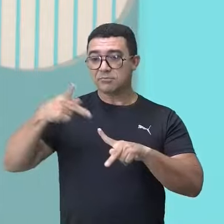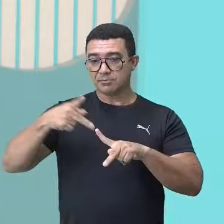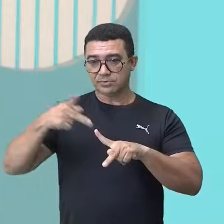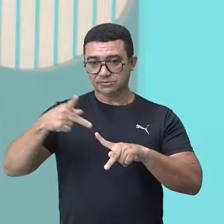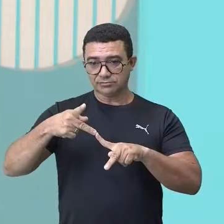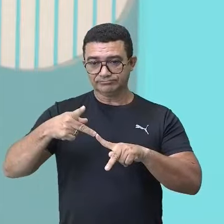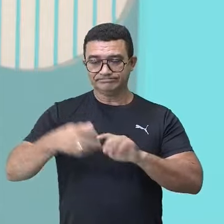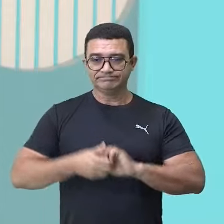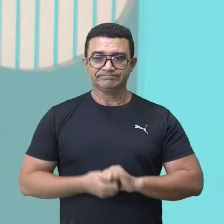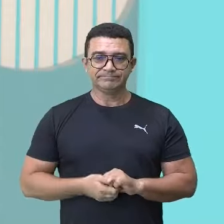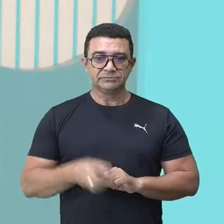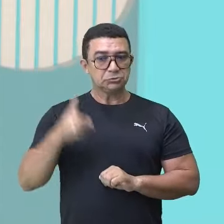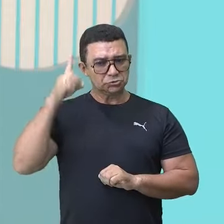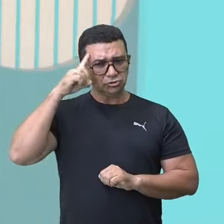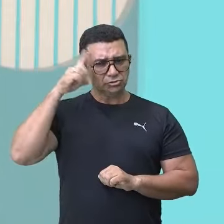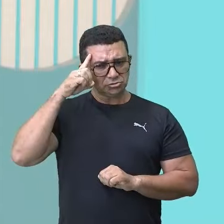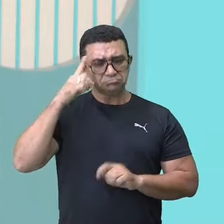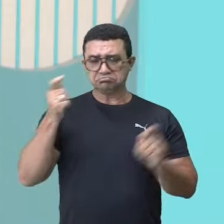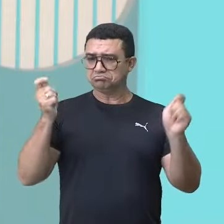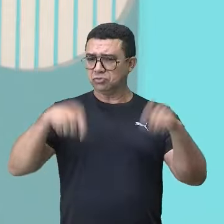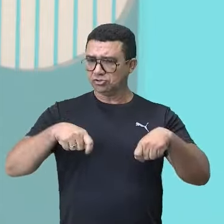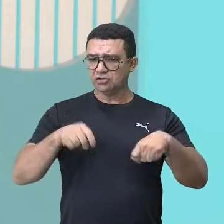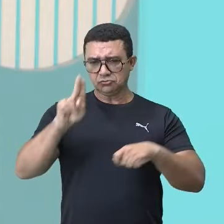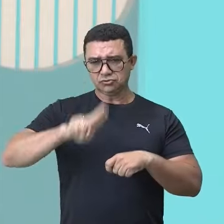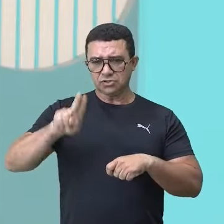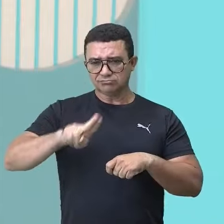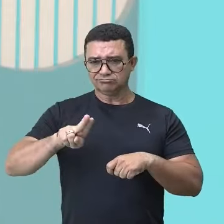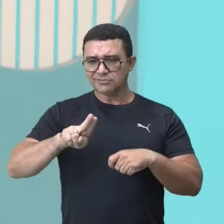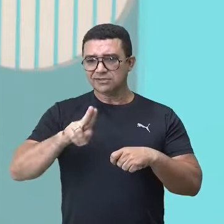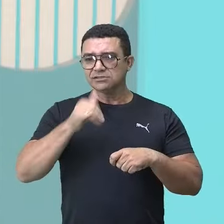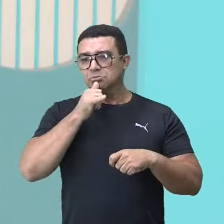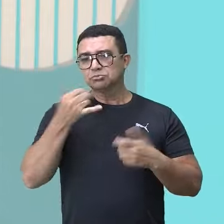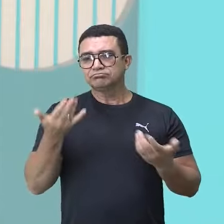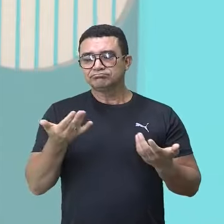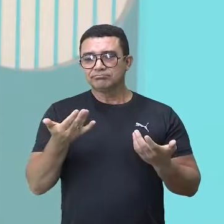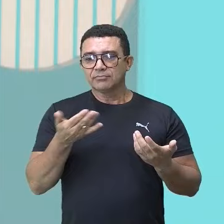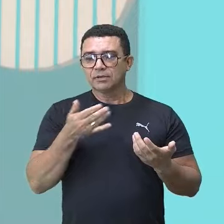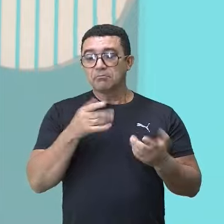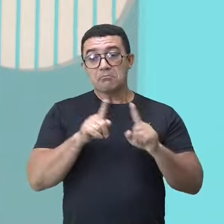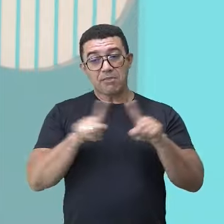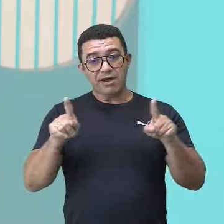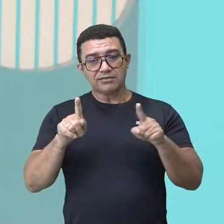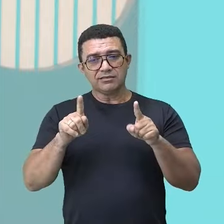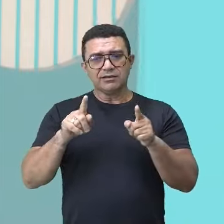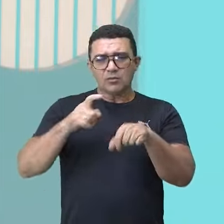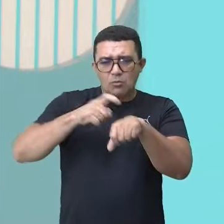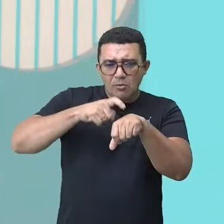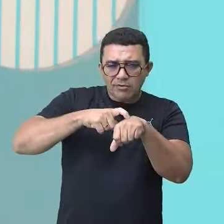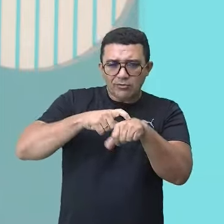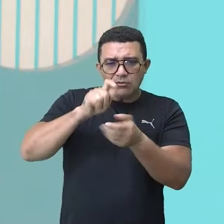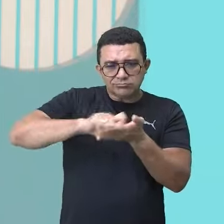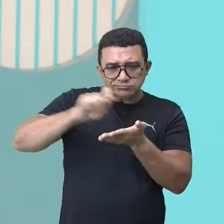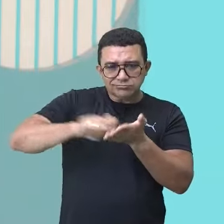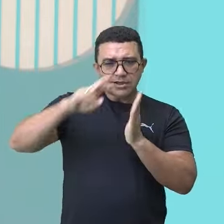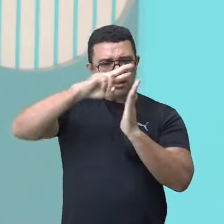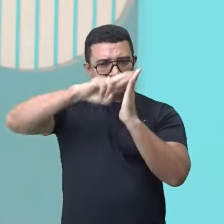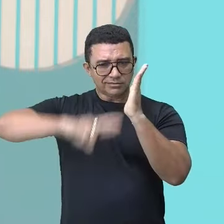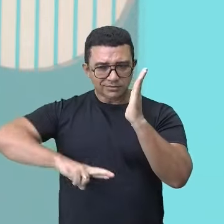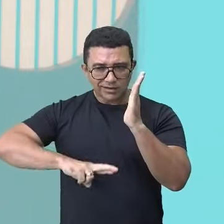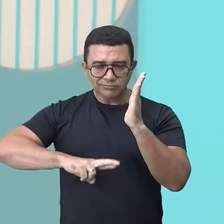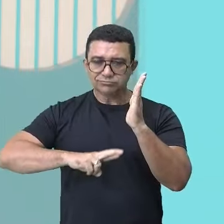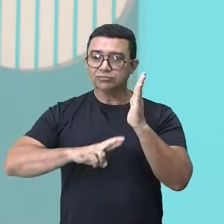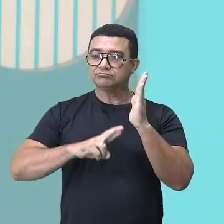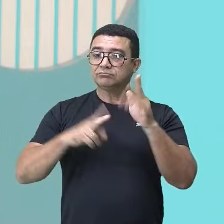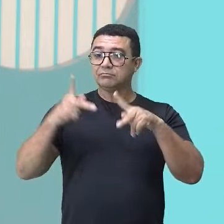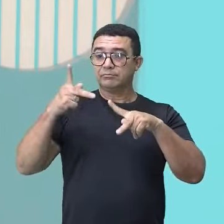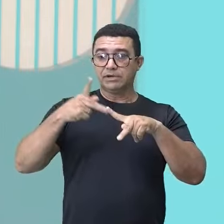dia beleza você pode utilizar sem preposição mas na hora que você vai escrever por exemplo uma redação essa